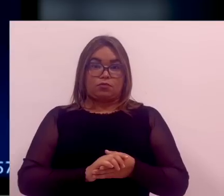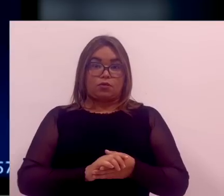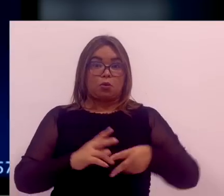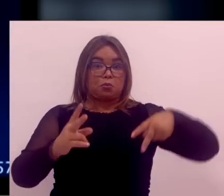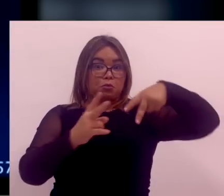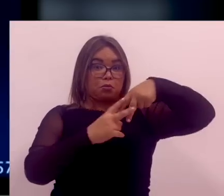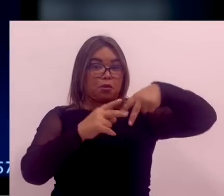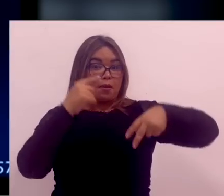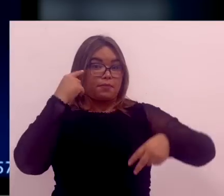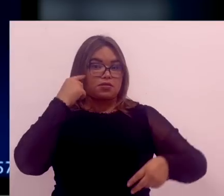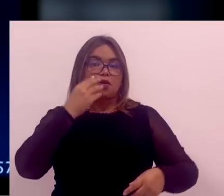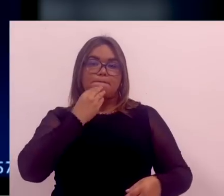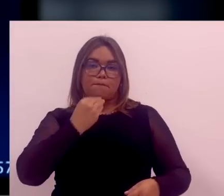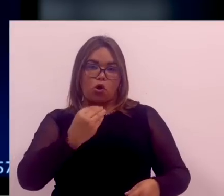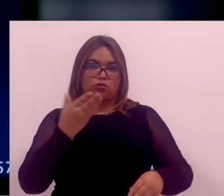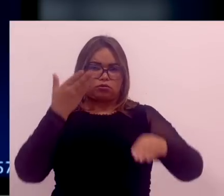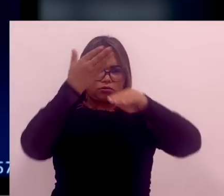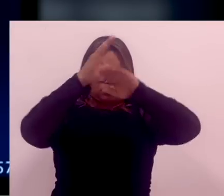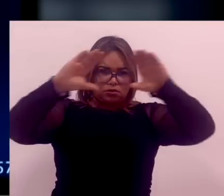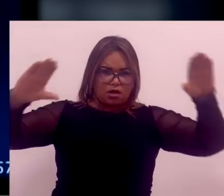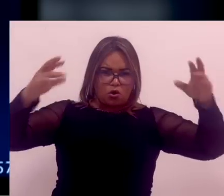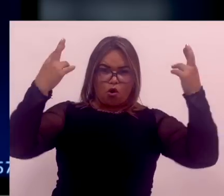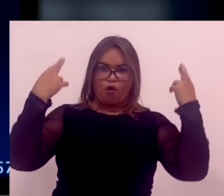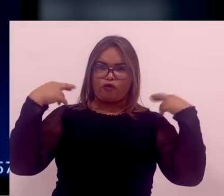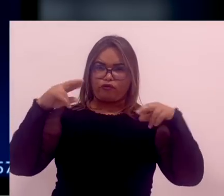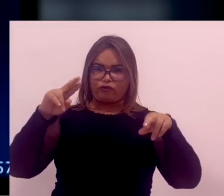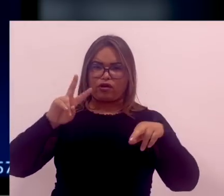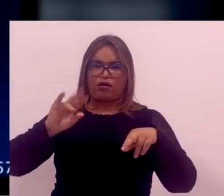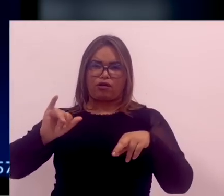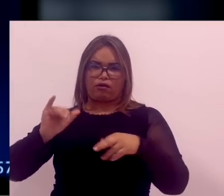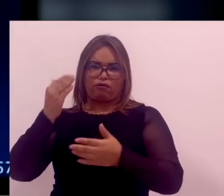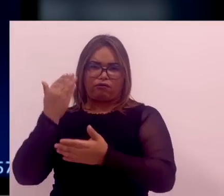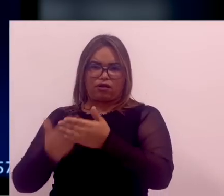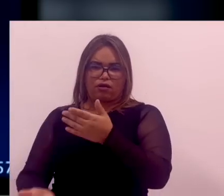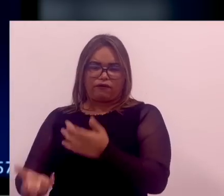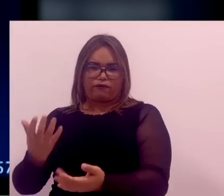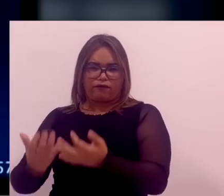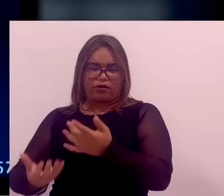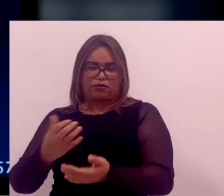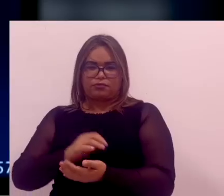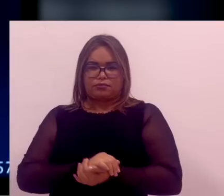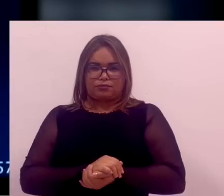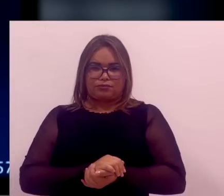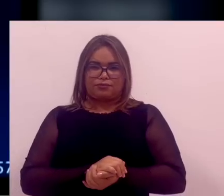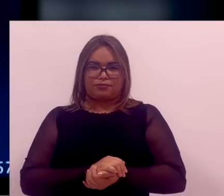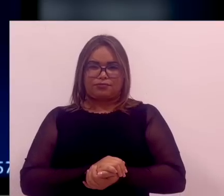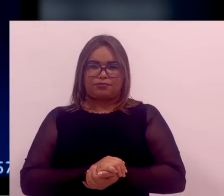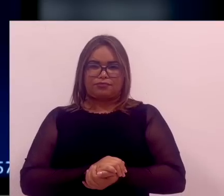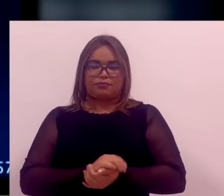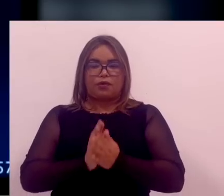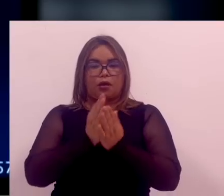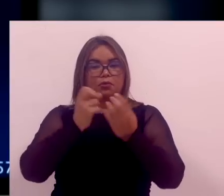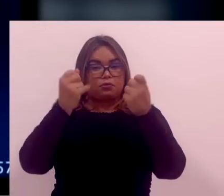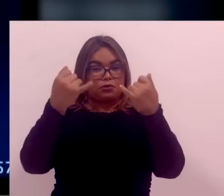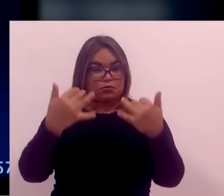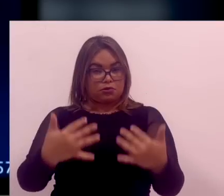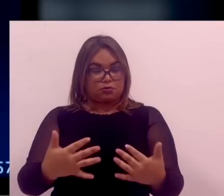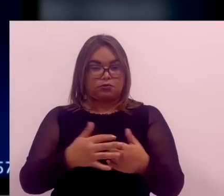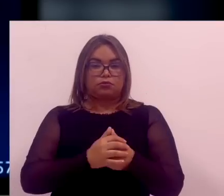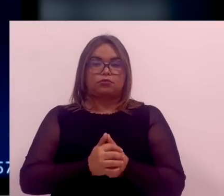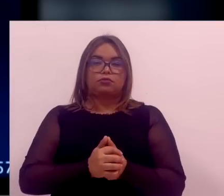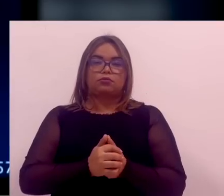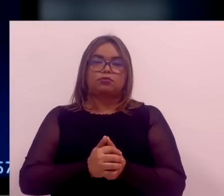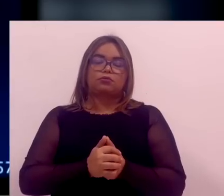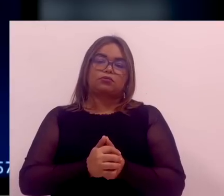e que as ovelhas vão para o inferno. Isso é interessante. A Bíblia diz em Efésios 5, 8 a 14. Pois outrora